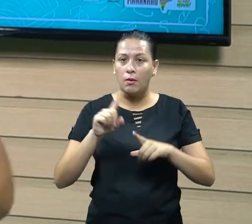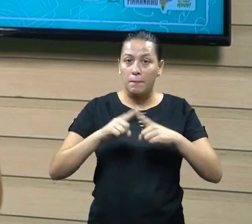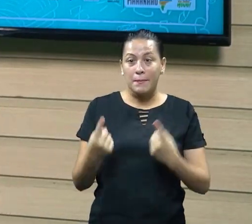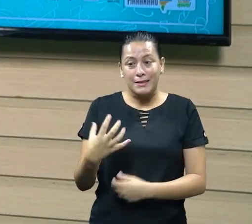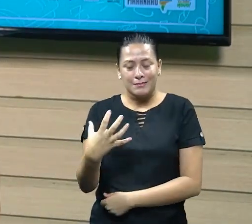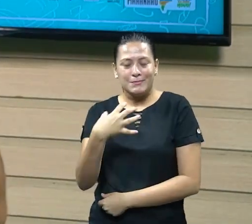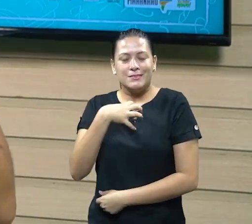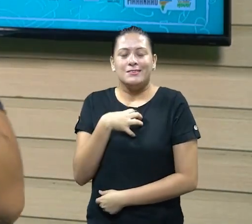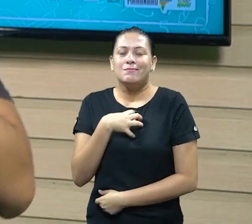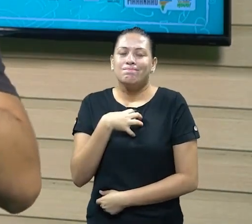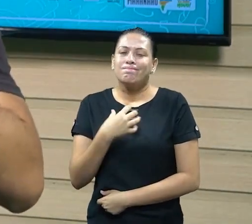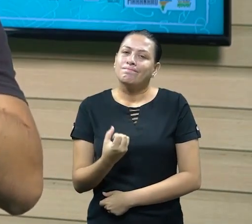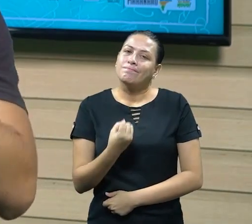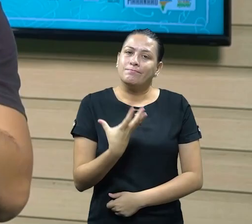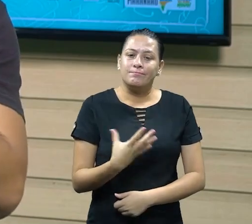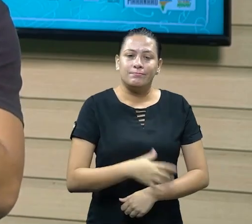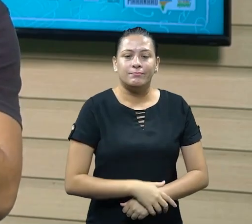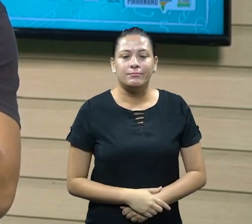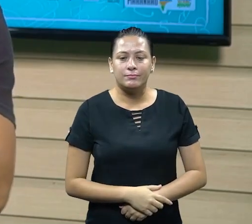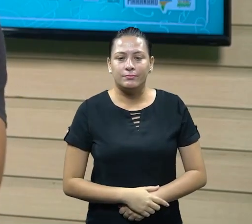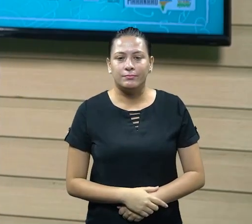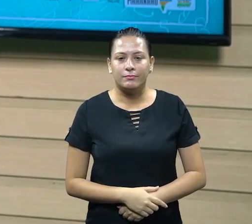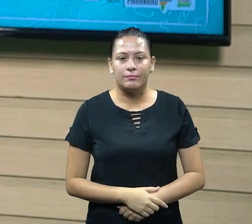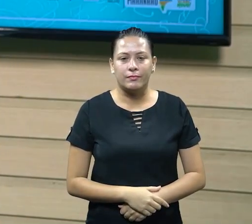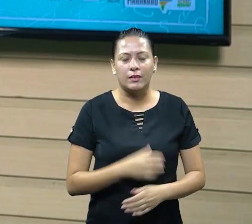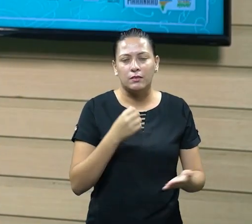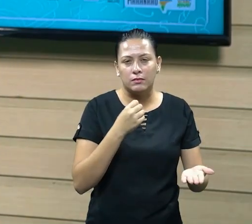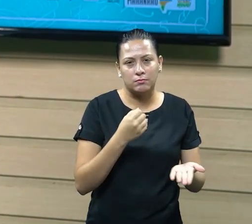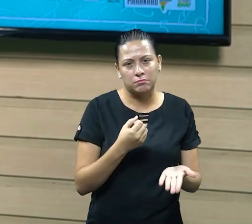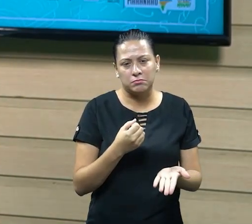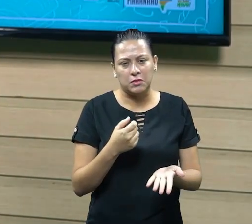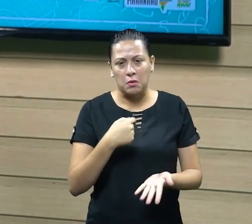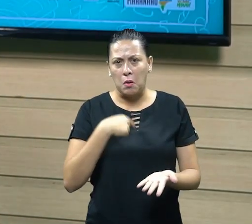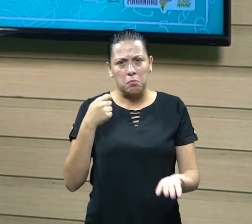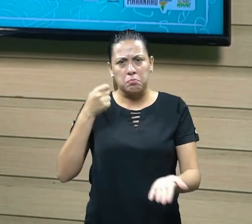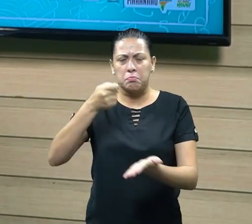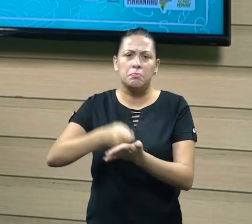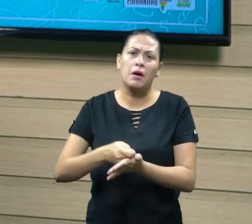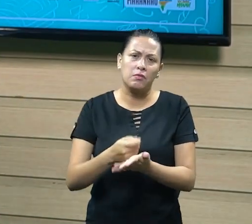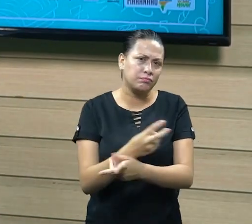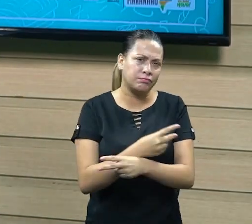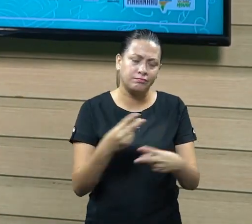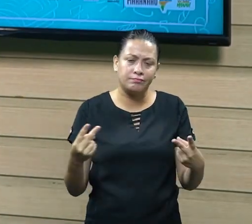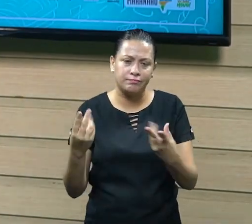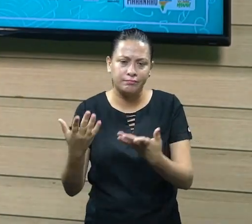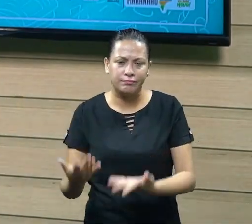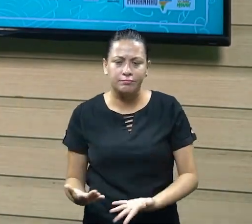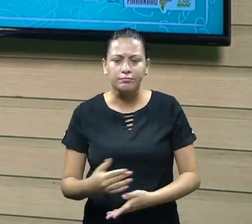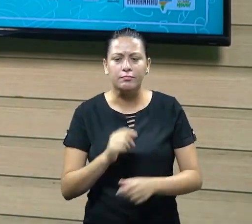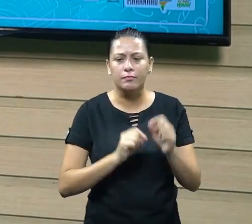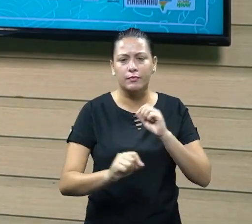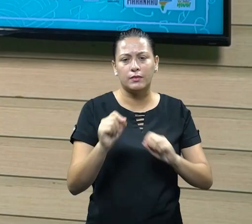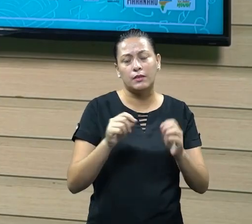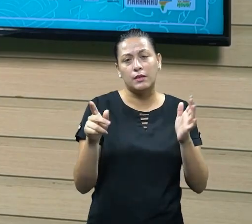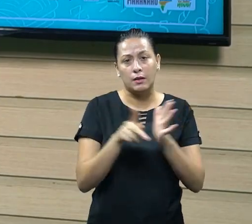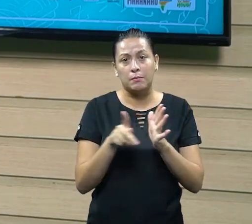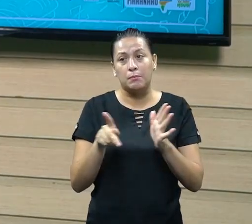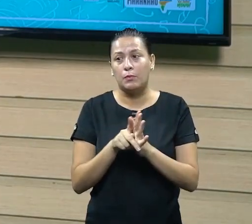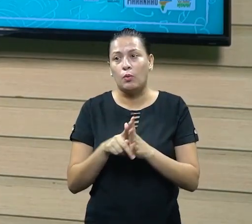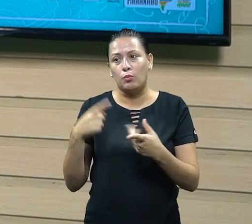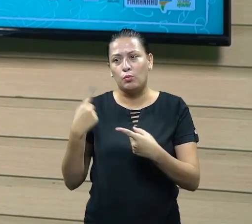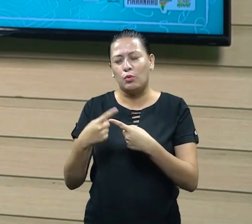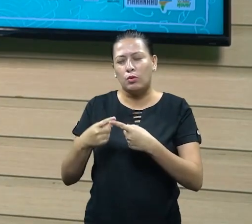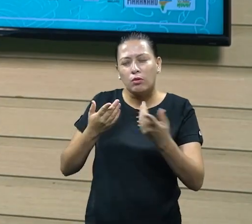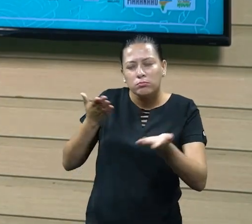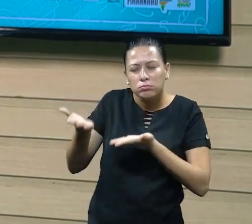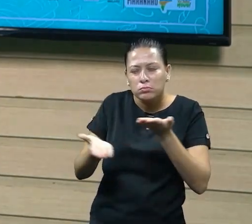vou comprar. Eu vários serviços, eu pago, normalmente não tem nem utilidade mais lá na minha casa, mas eu pago pela pessoa,